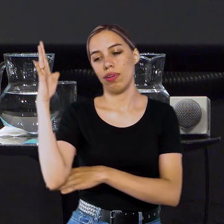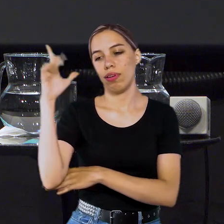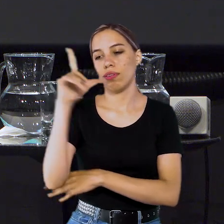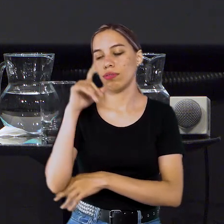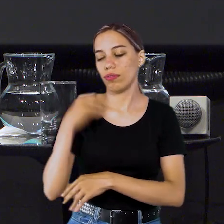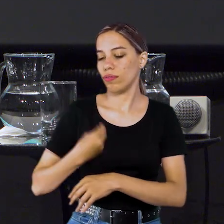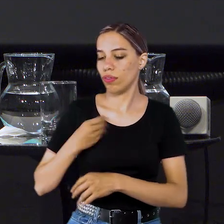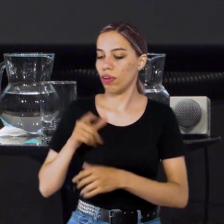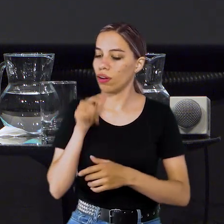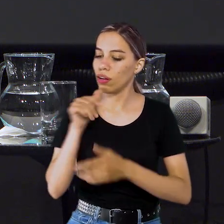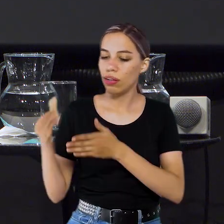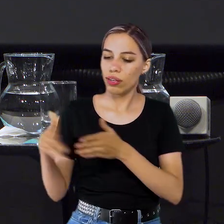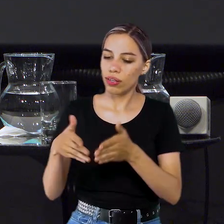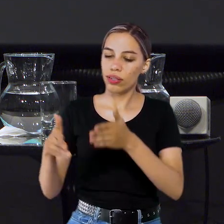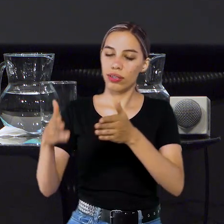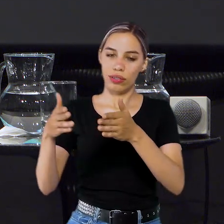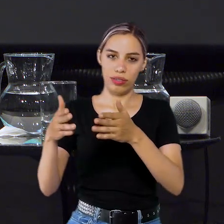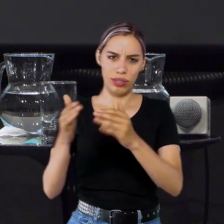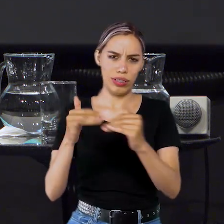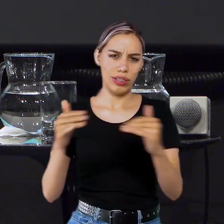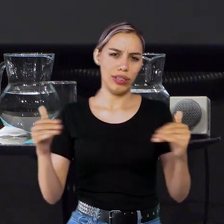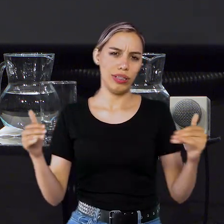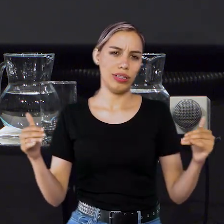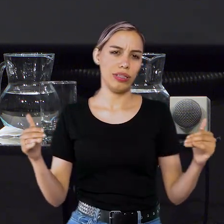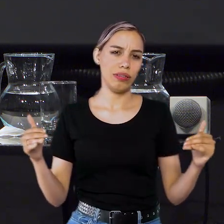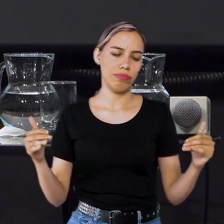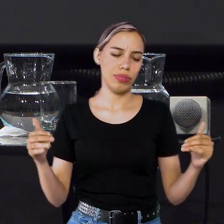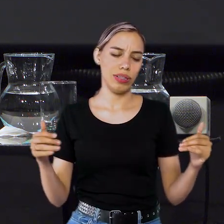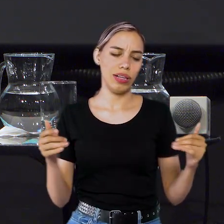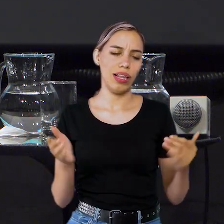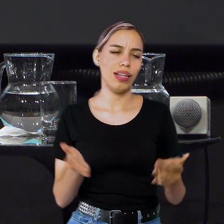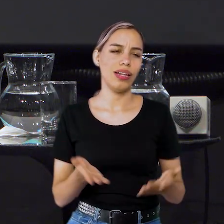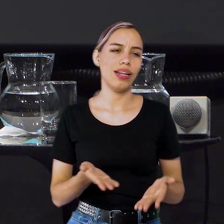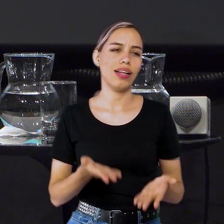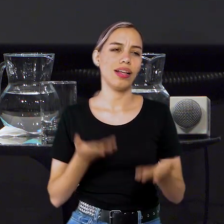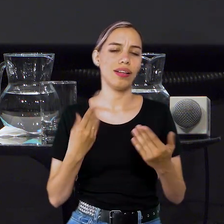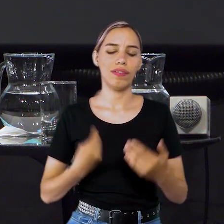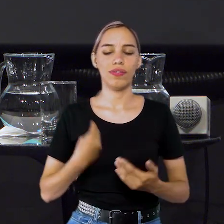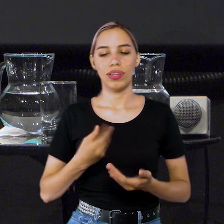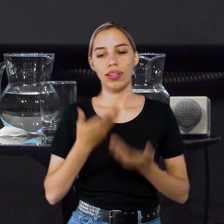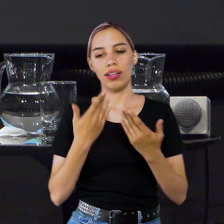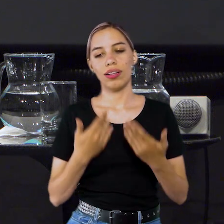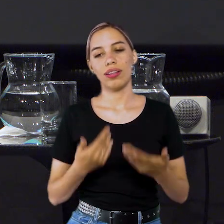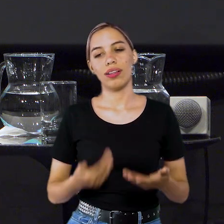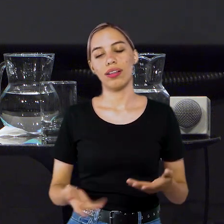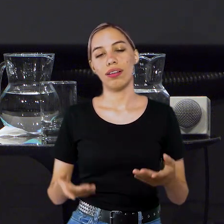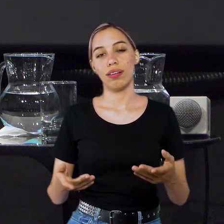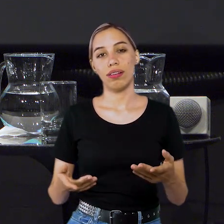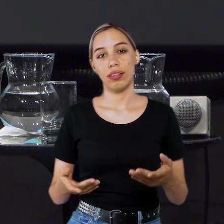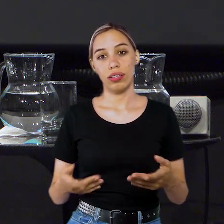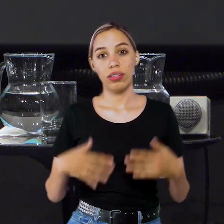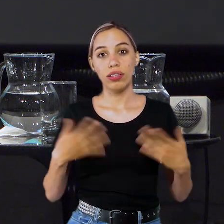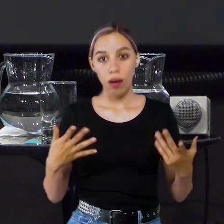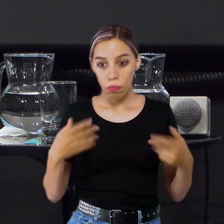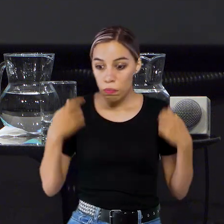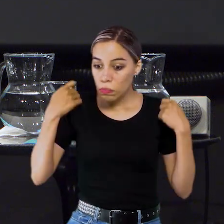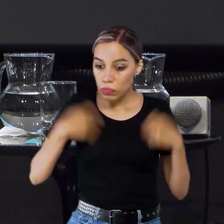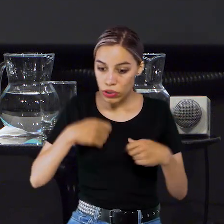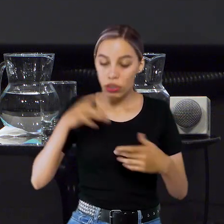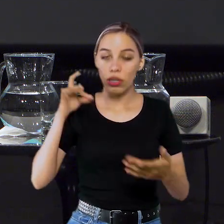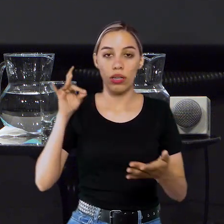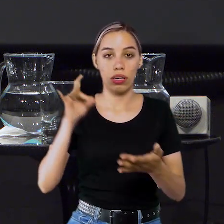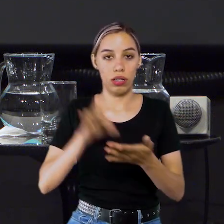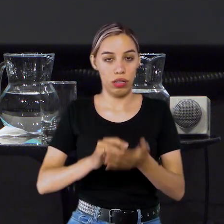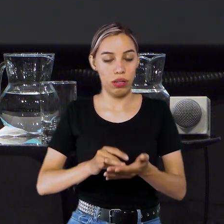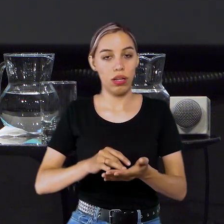tinha esses leveza, né? E precisa realmente ouvir